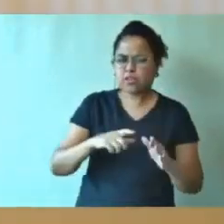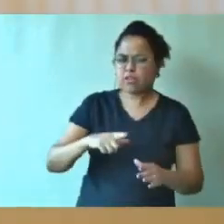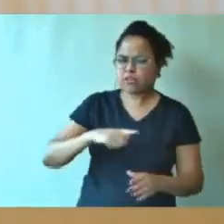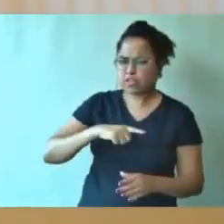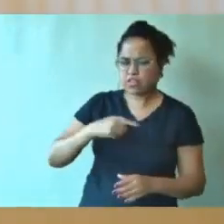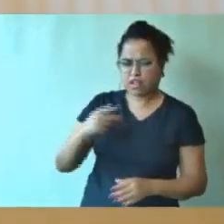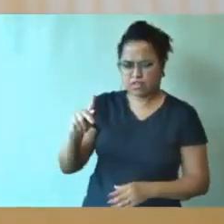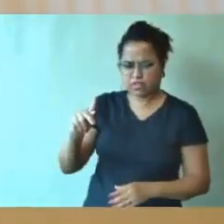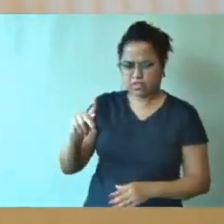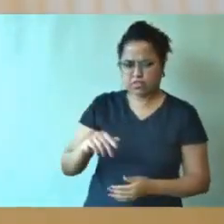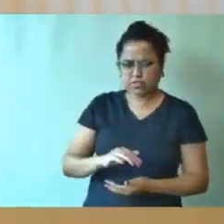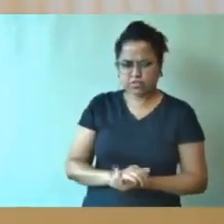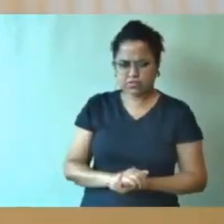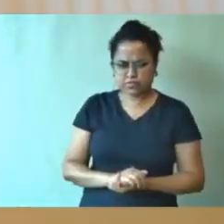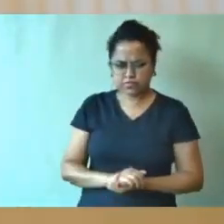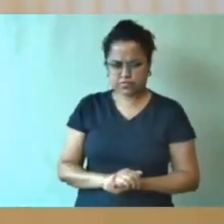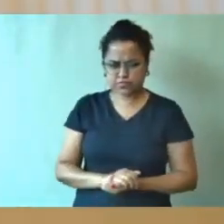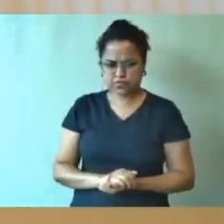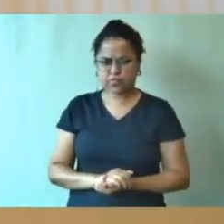queria... passo a palavra ao senhor.